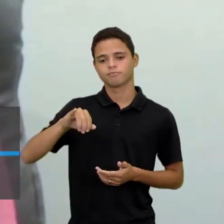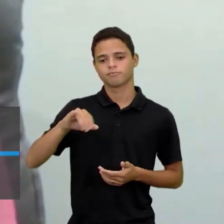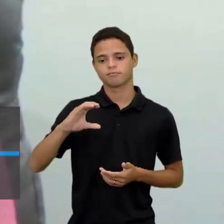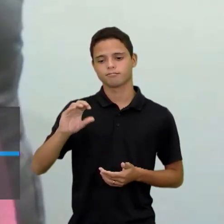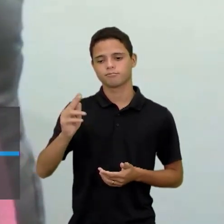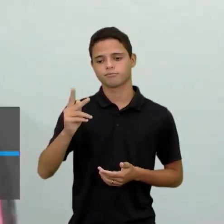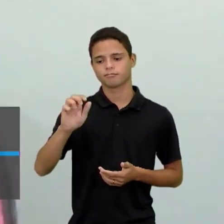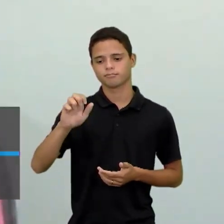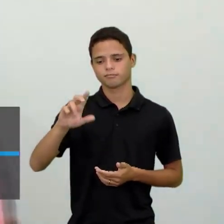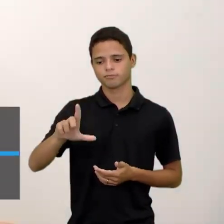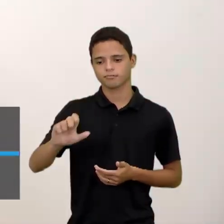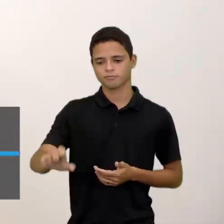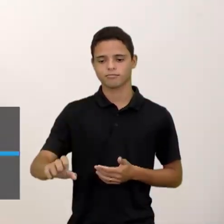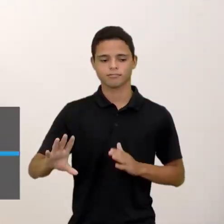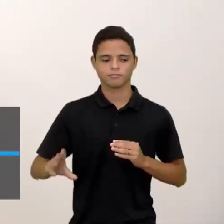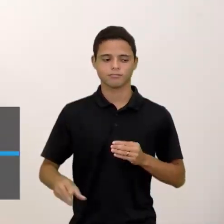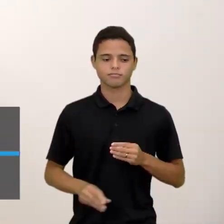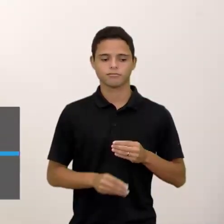só complementando,